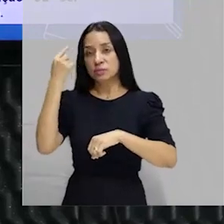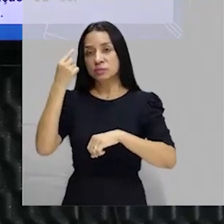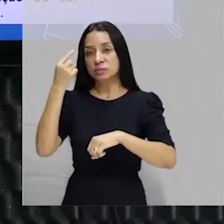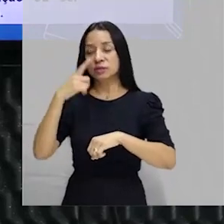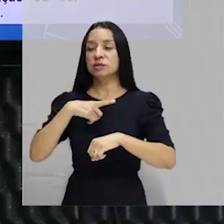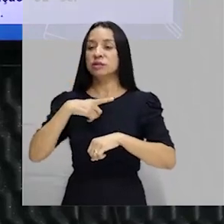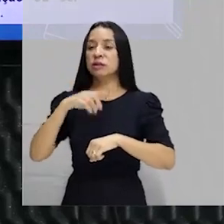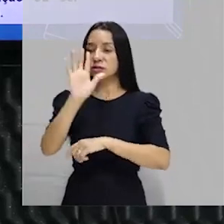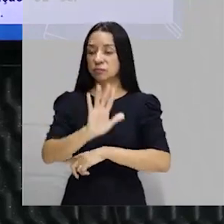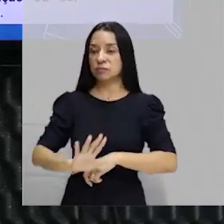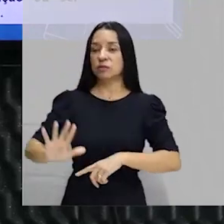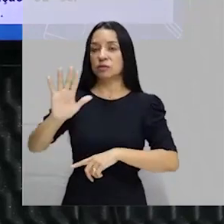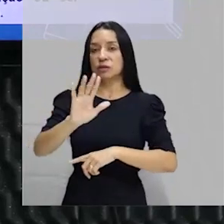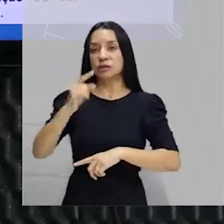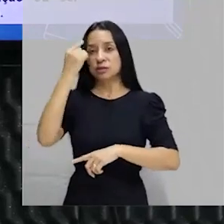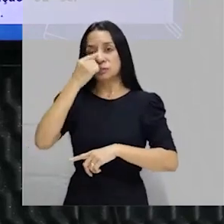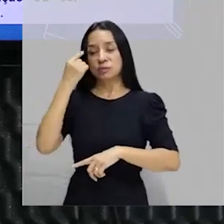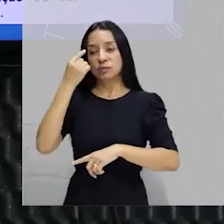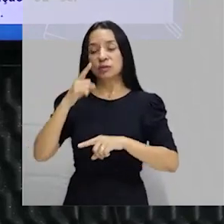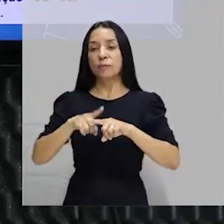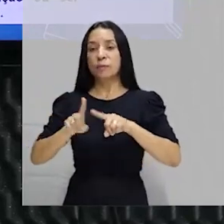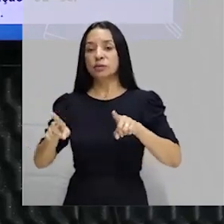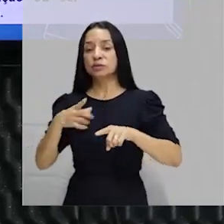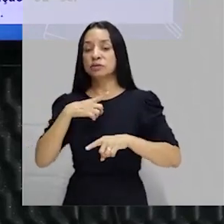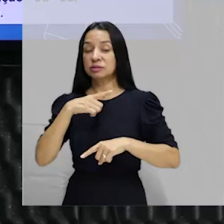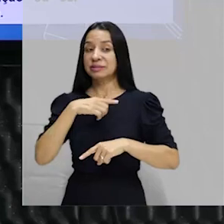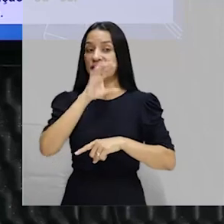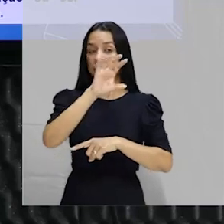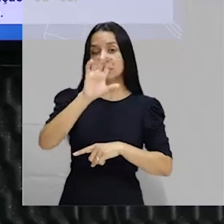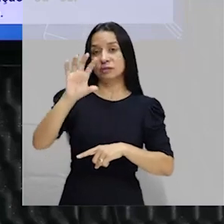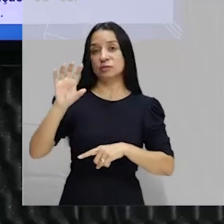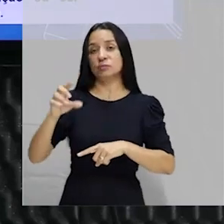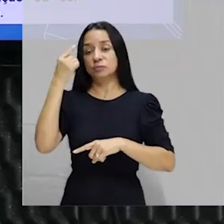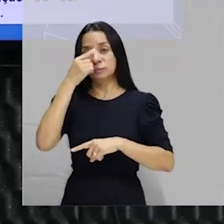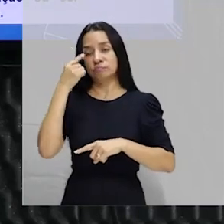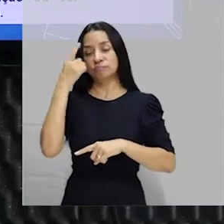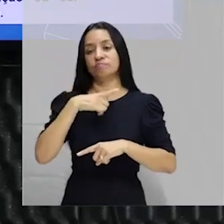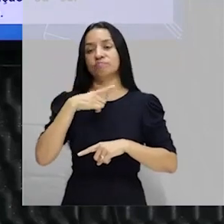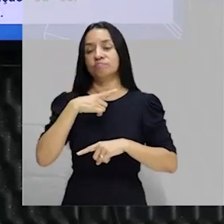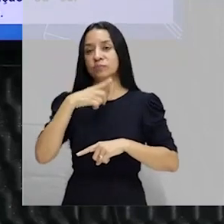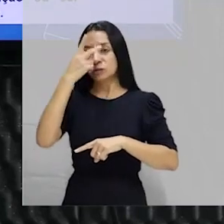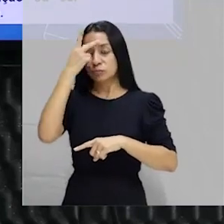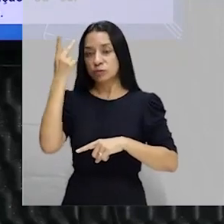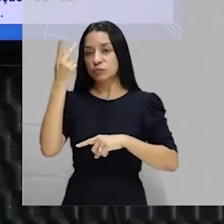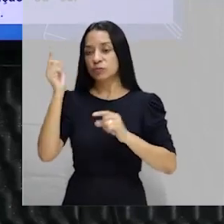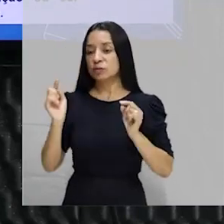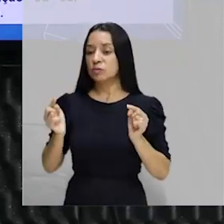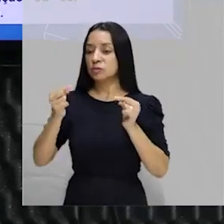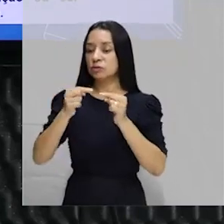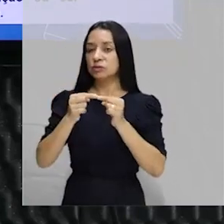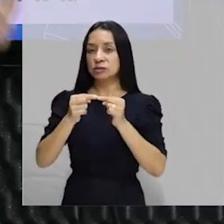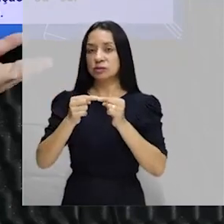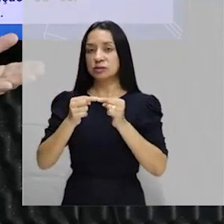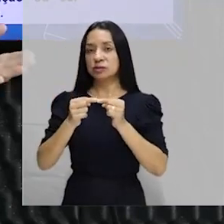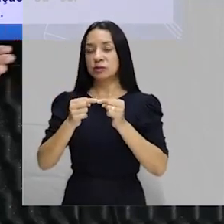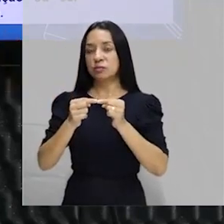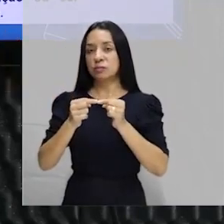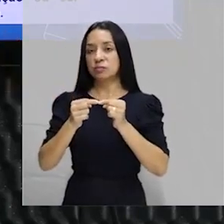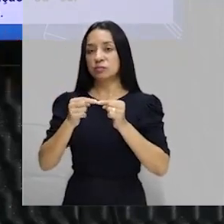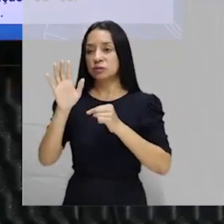brasileira, tá certo? Nós vamos ter, por exemplo, também, vamos citar aí, por exemplo, traços religiosos semelhantes, tá certo? Então, a partir daí, surge